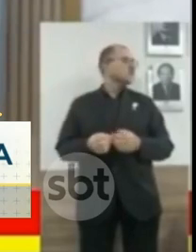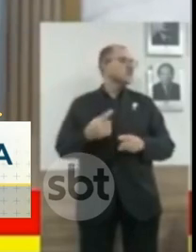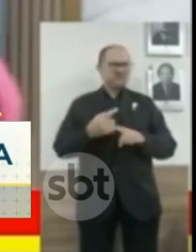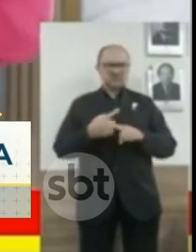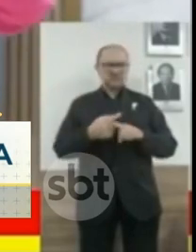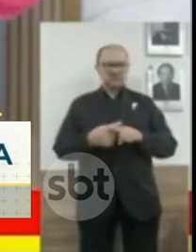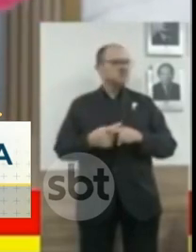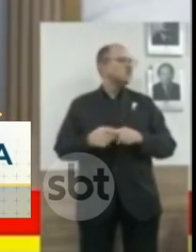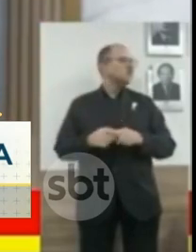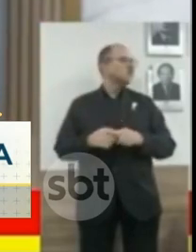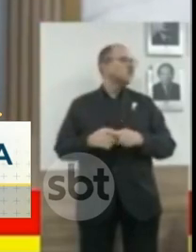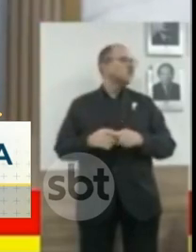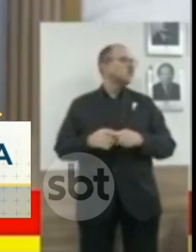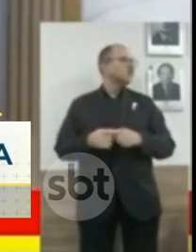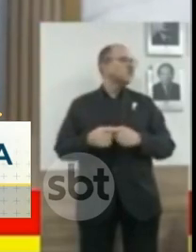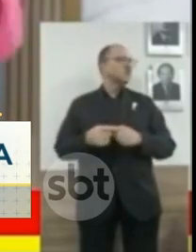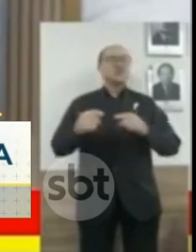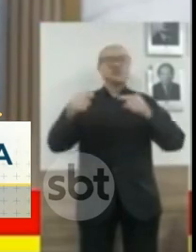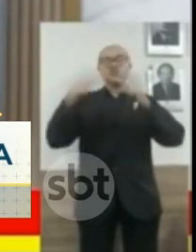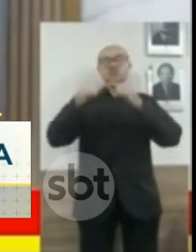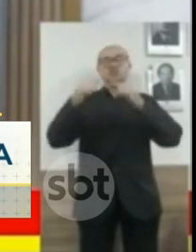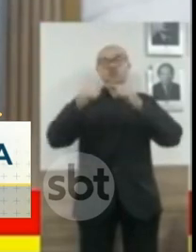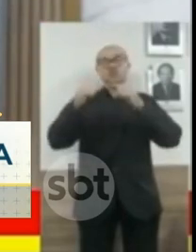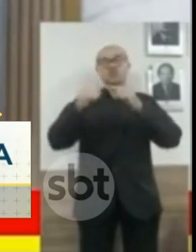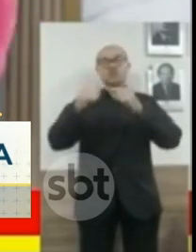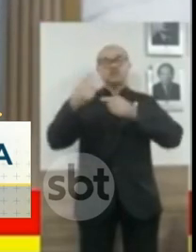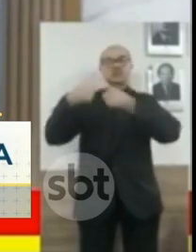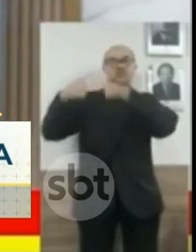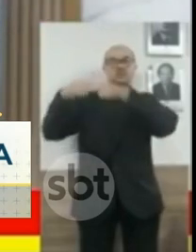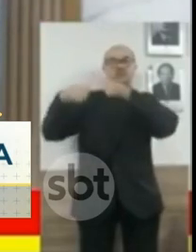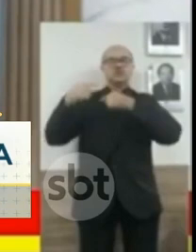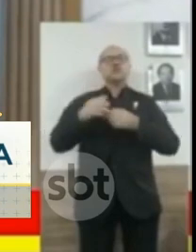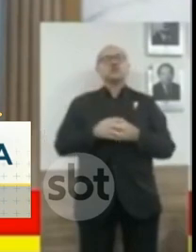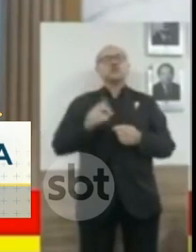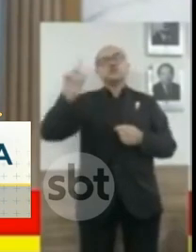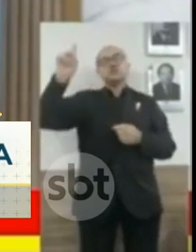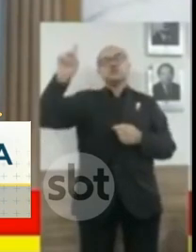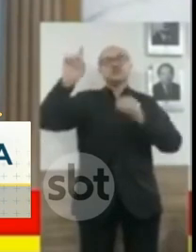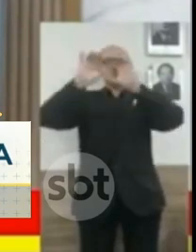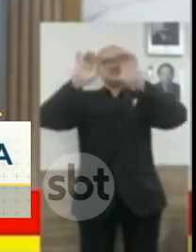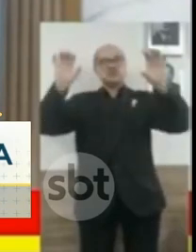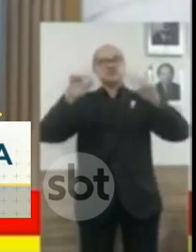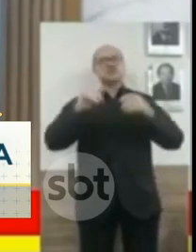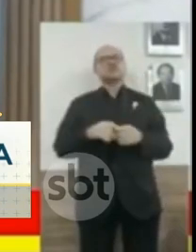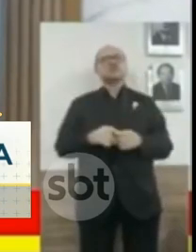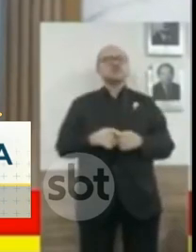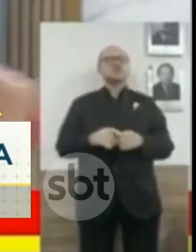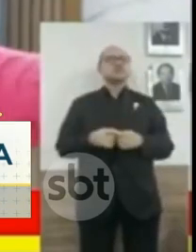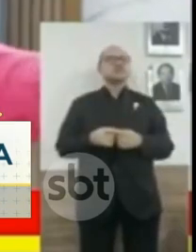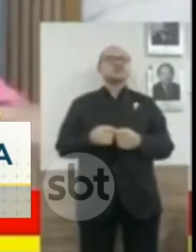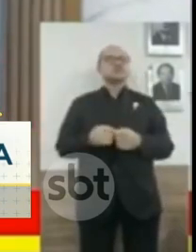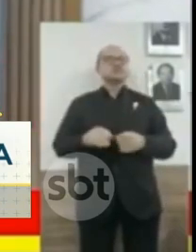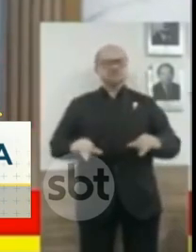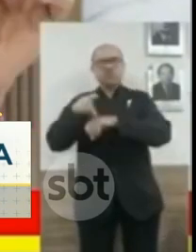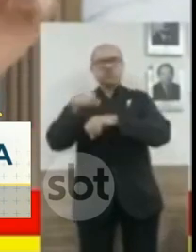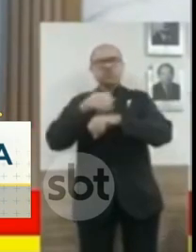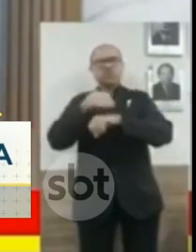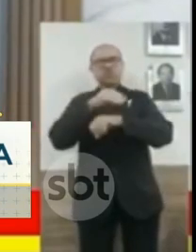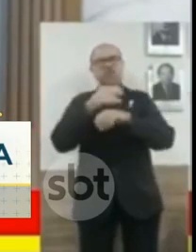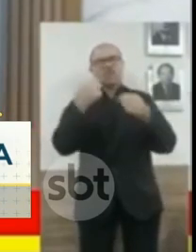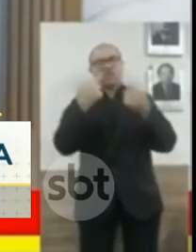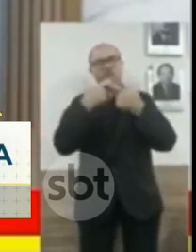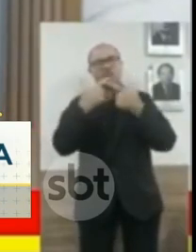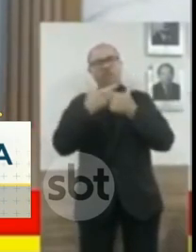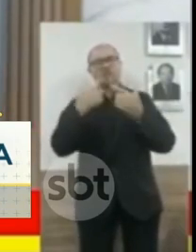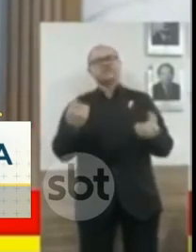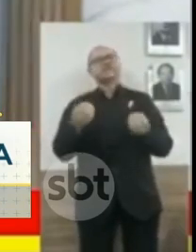Público possa, de fato, fazer a investigação. É o Ministério Público que pode oferecer a queixa-crime e iniciar o processo criminal. Só para a gente